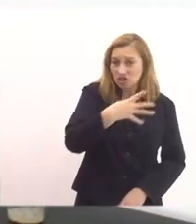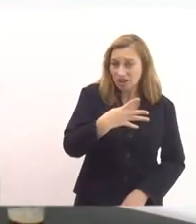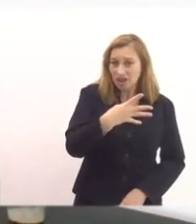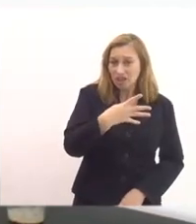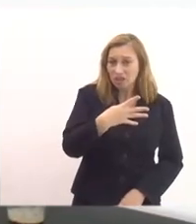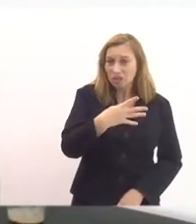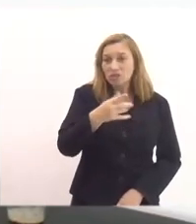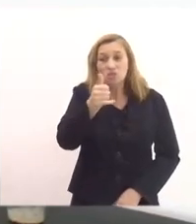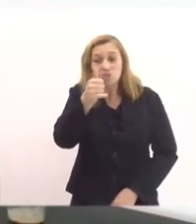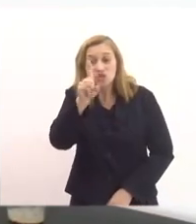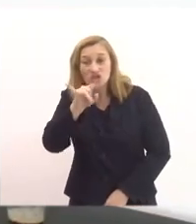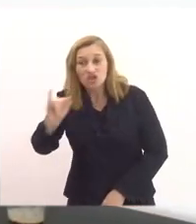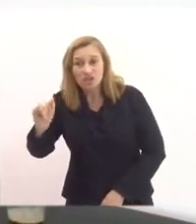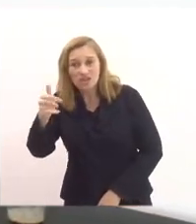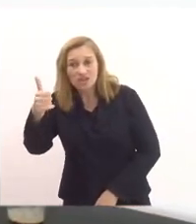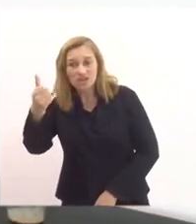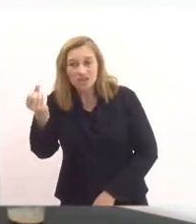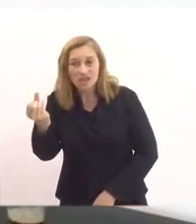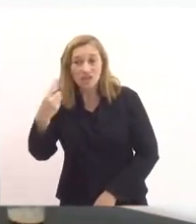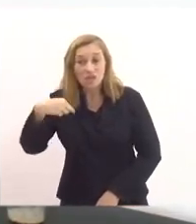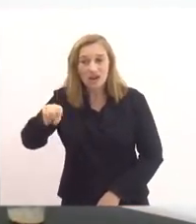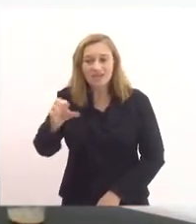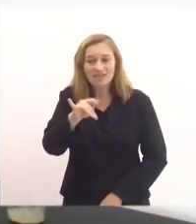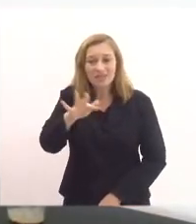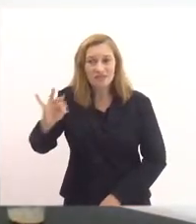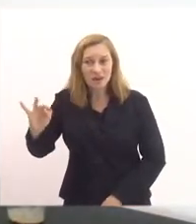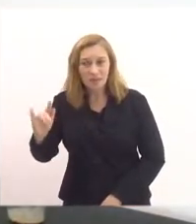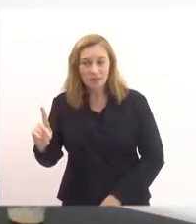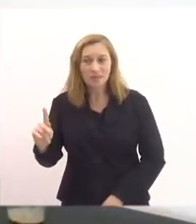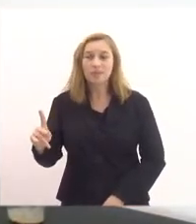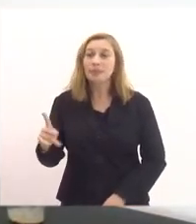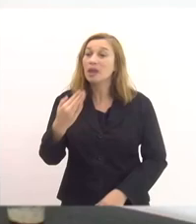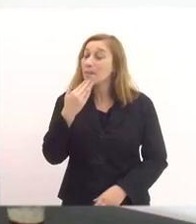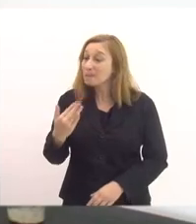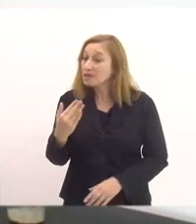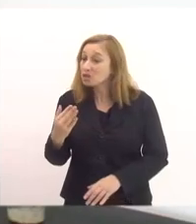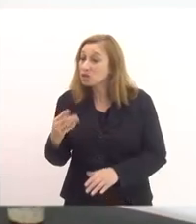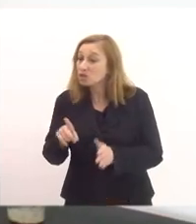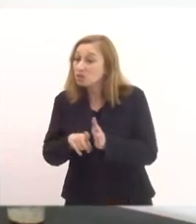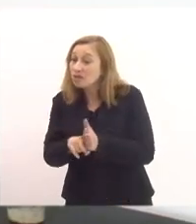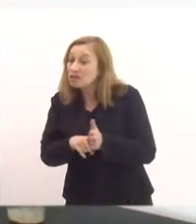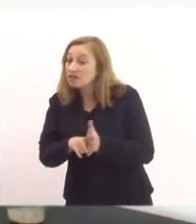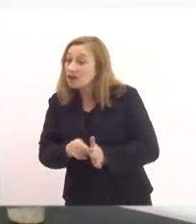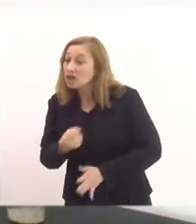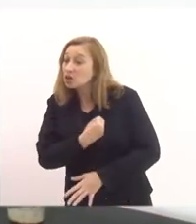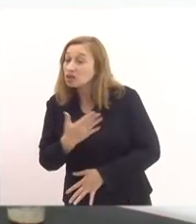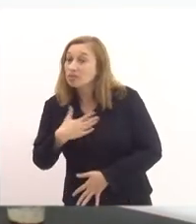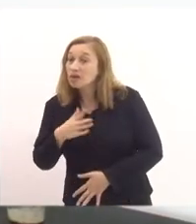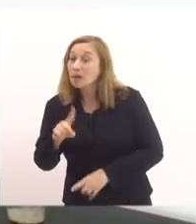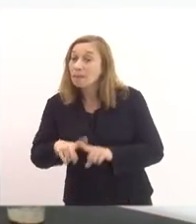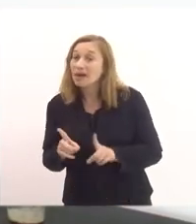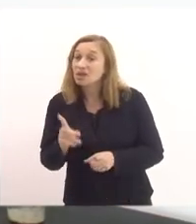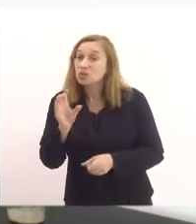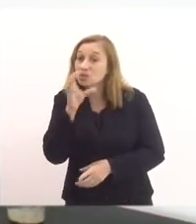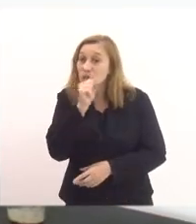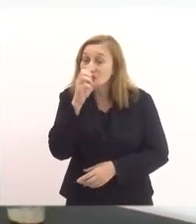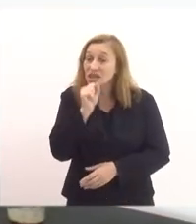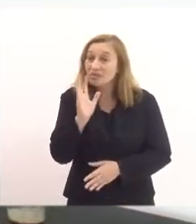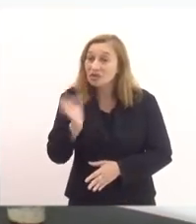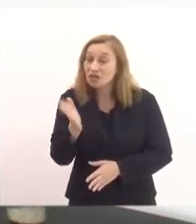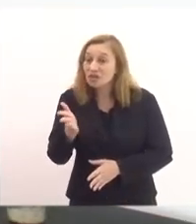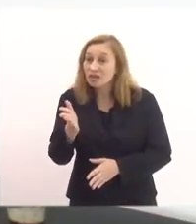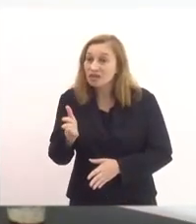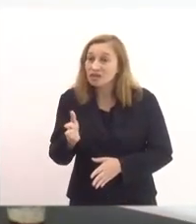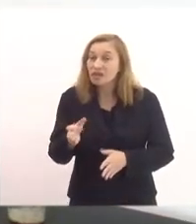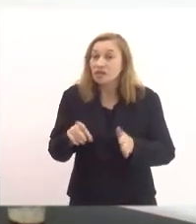lá no CEFAP para fazer a solicitação de revisão de nota, só que no mesmo sábado já era para fazer o exame